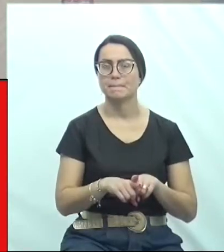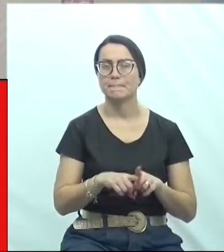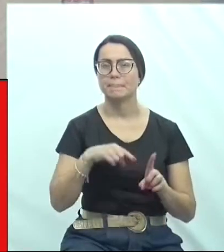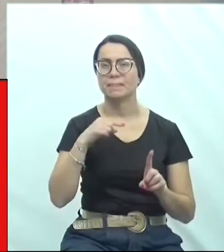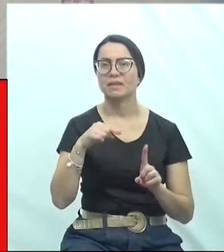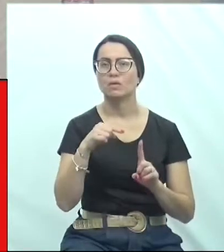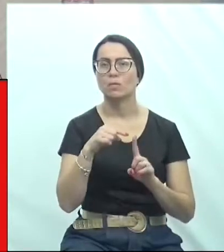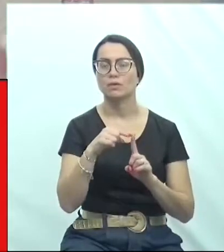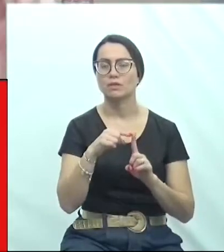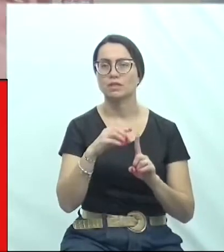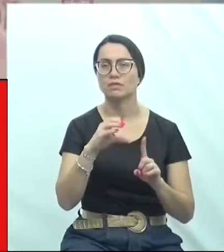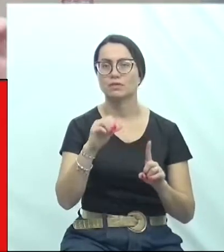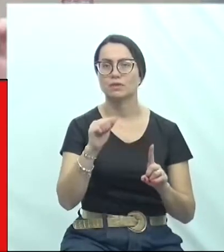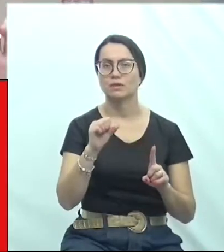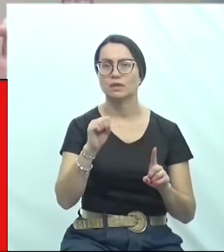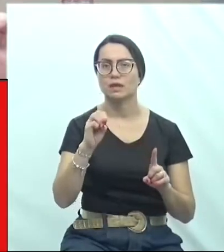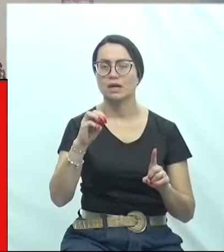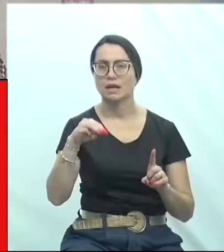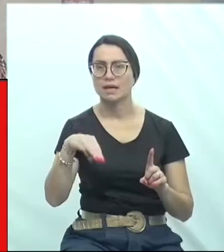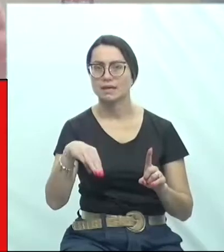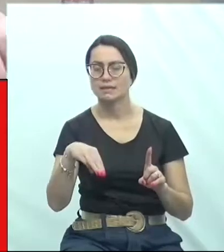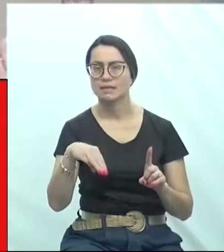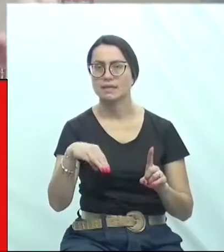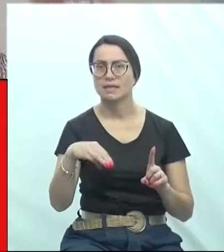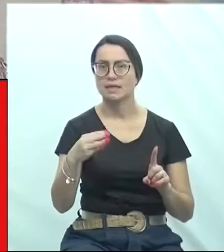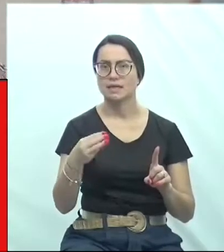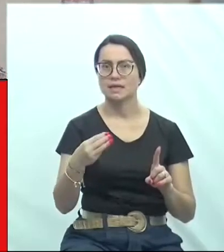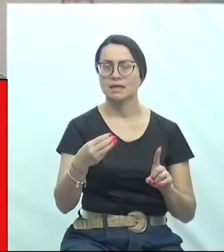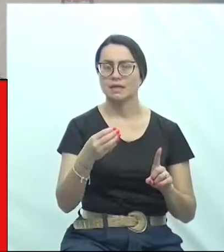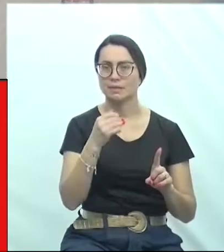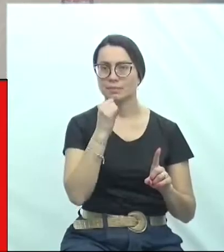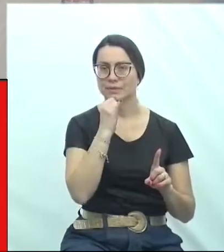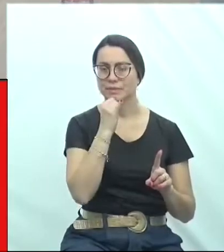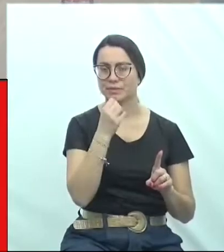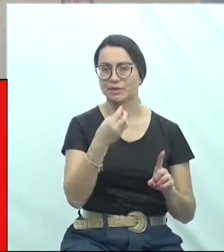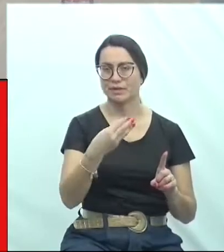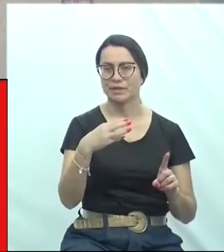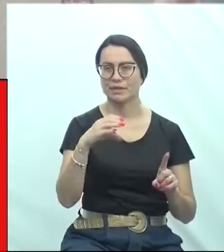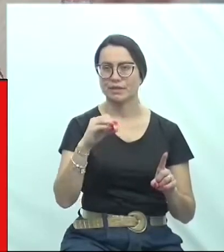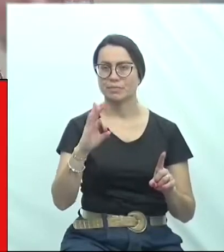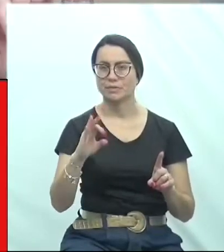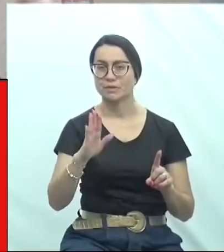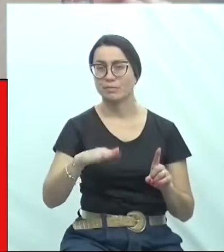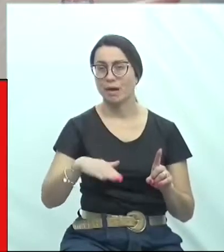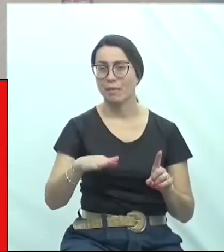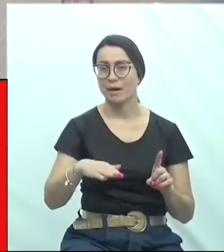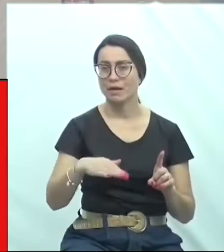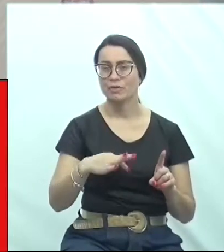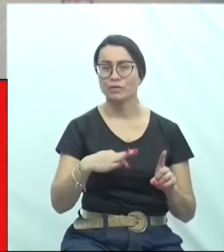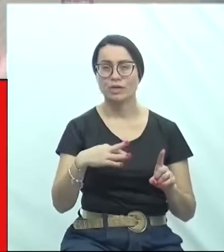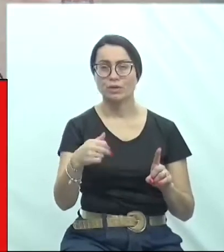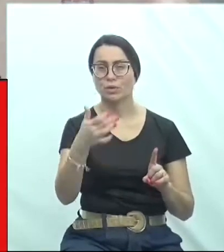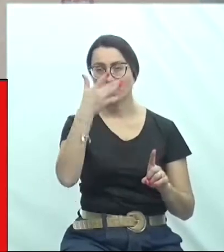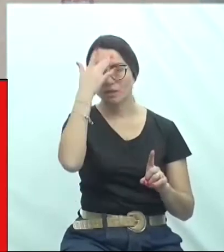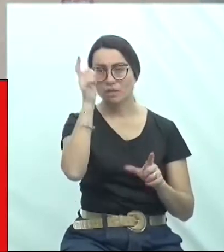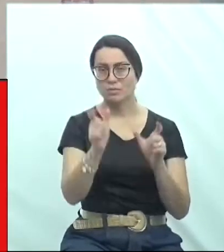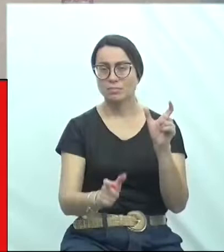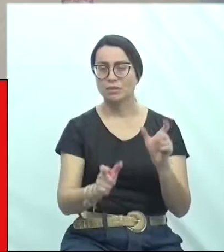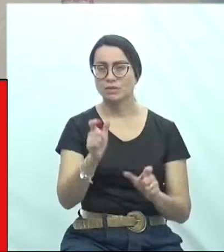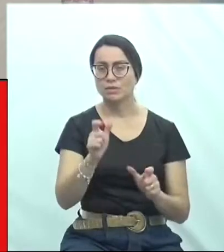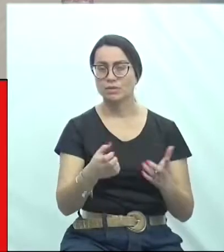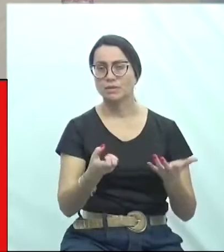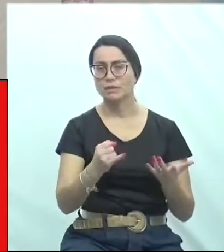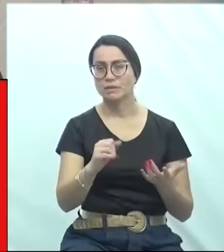a Cazan forneça o desconto de 30% a todos os consumidores, caso não instale